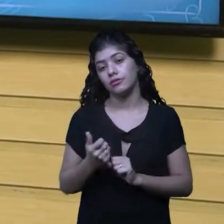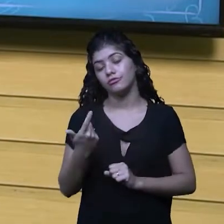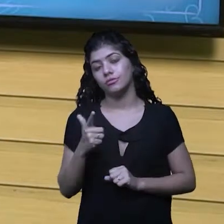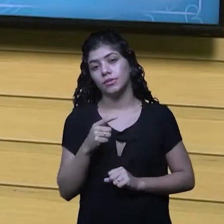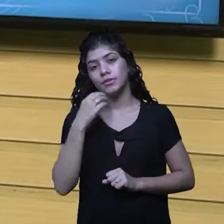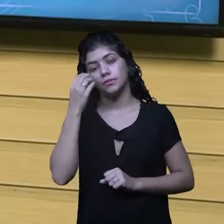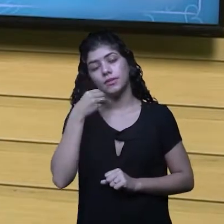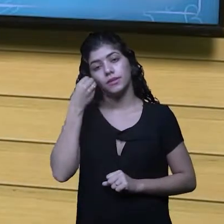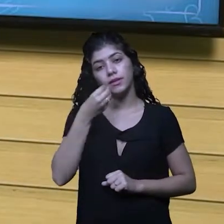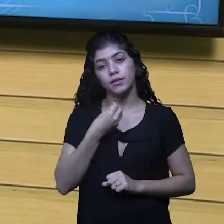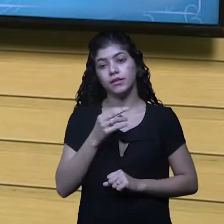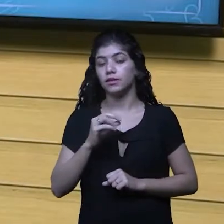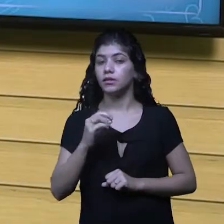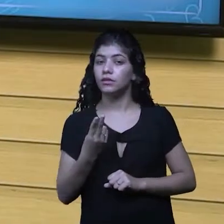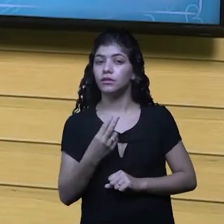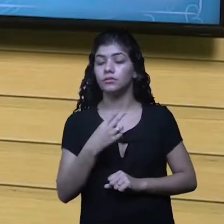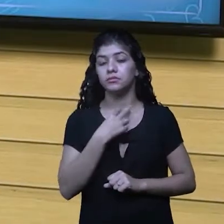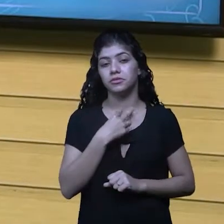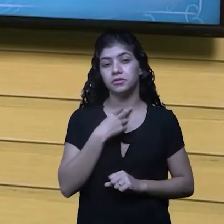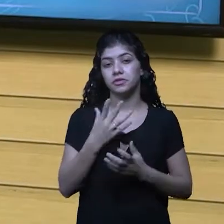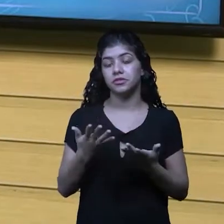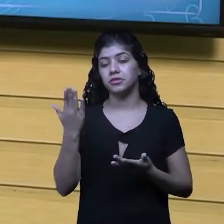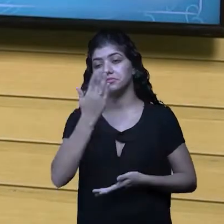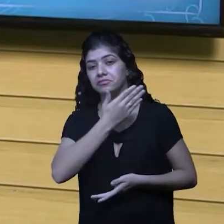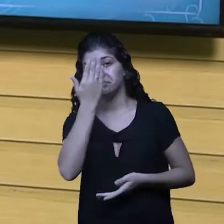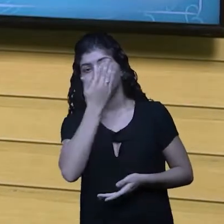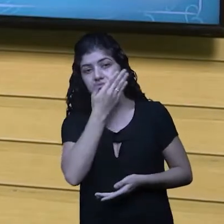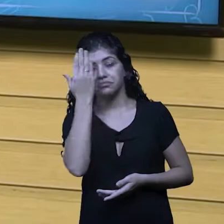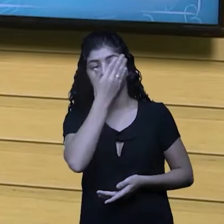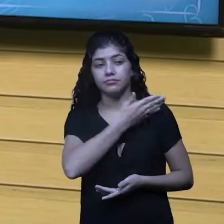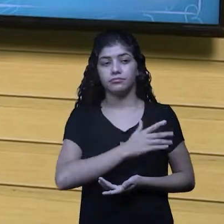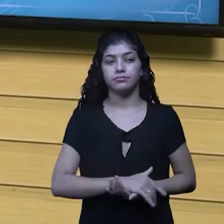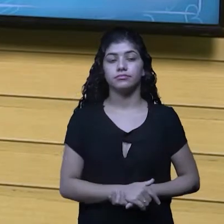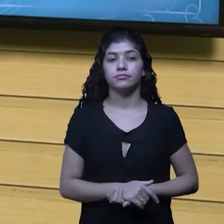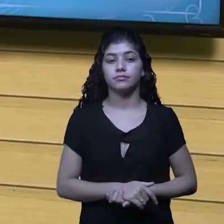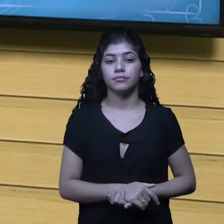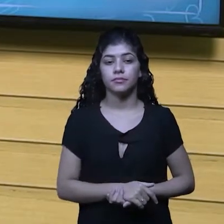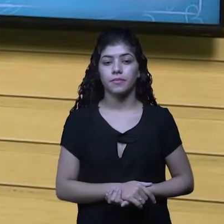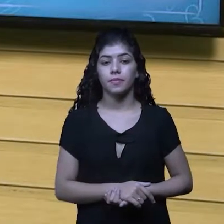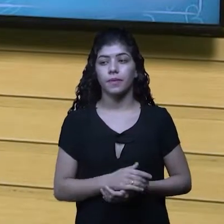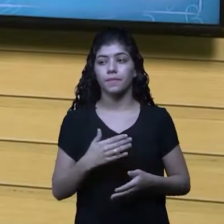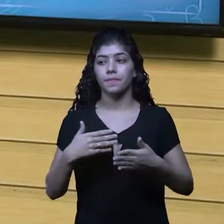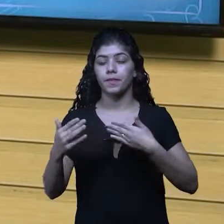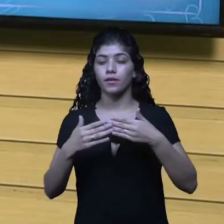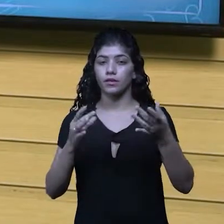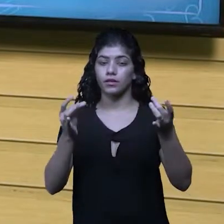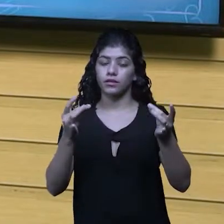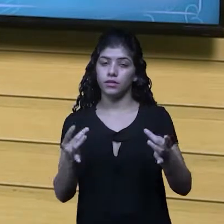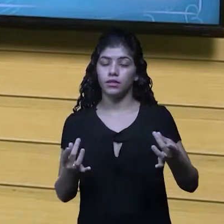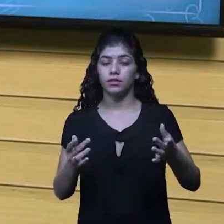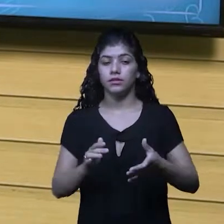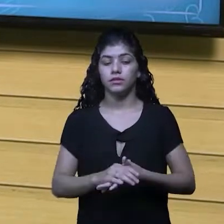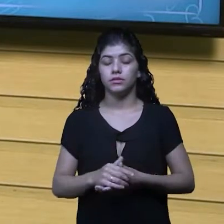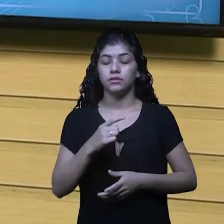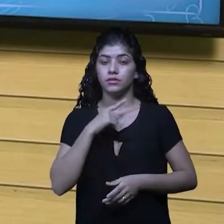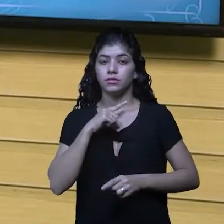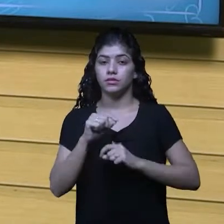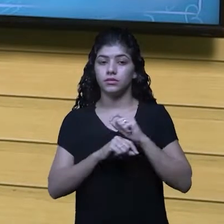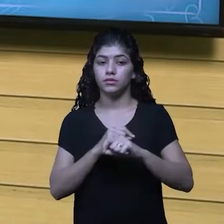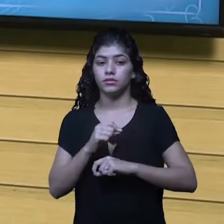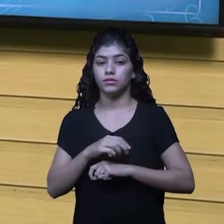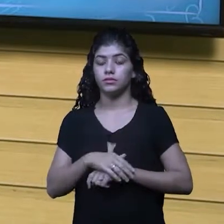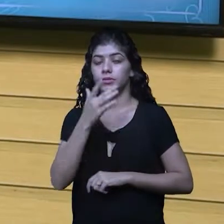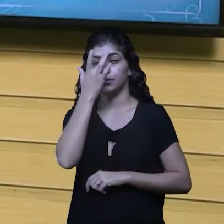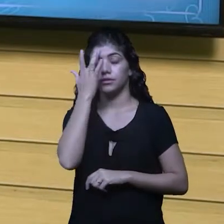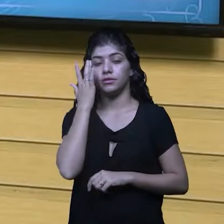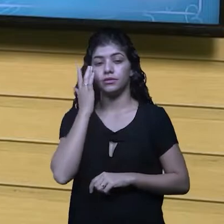não estar vindo muito bem, enxergando muito bem, por qualquer detalhe que seja, algo no